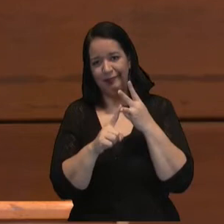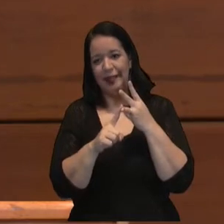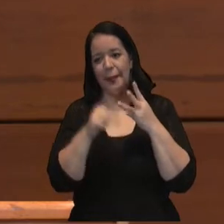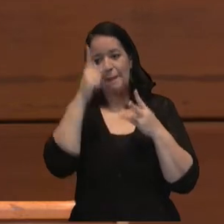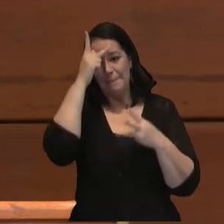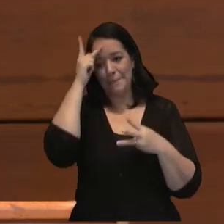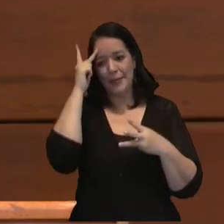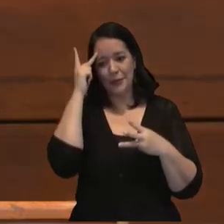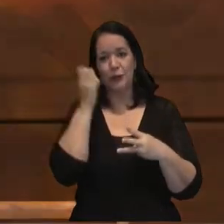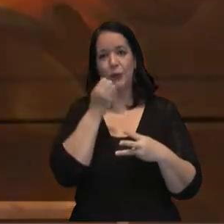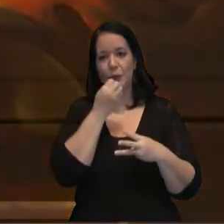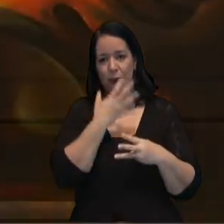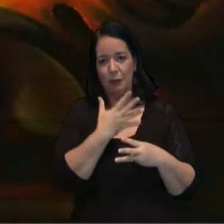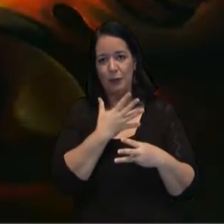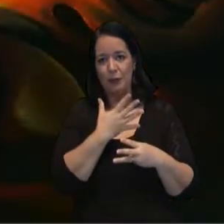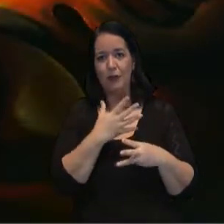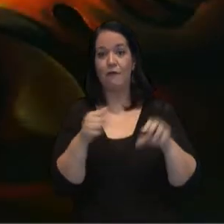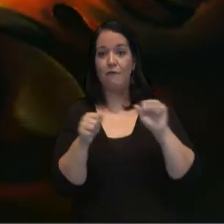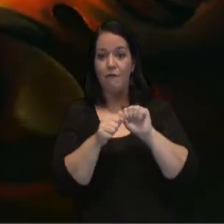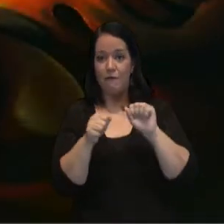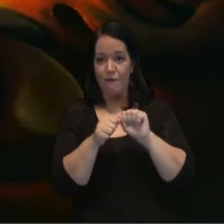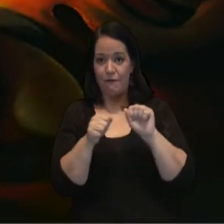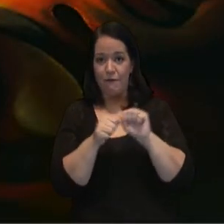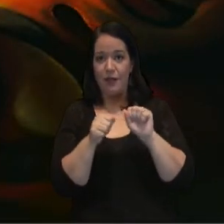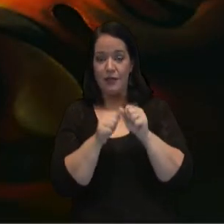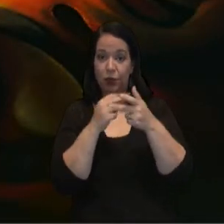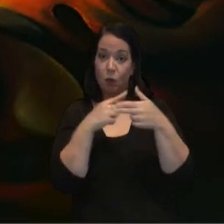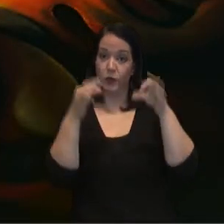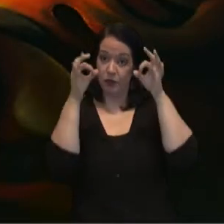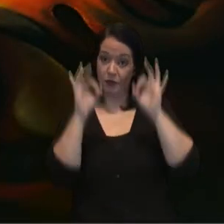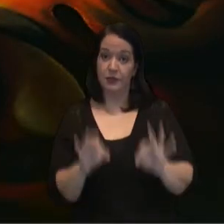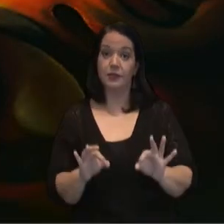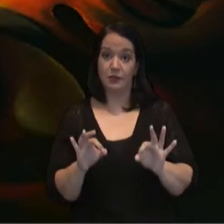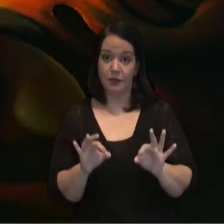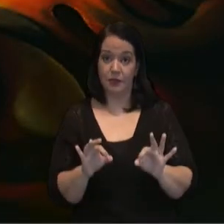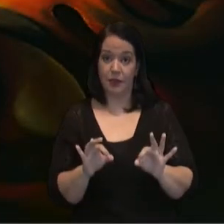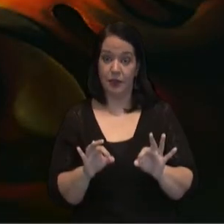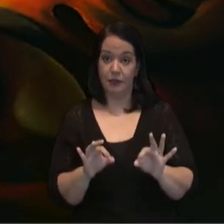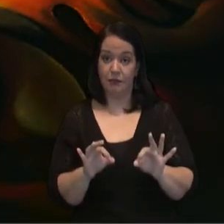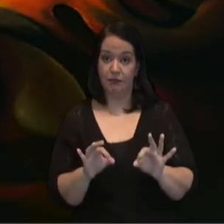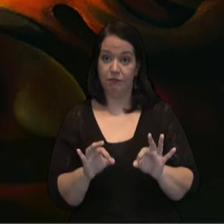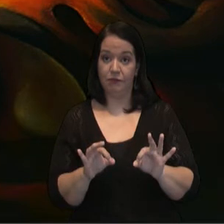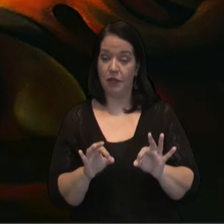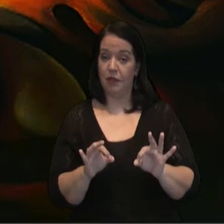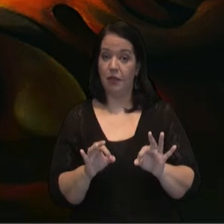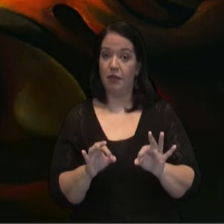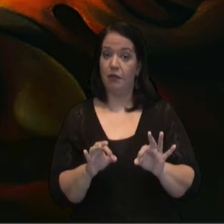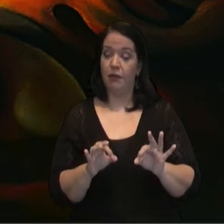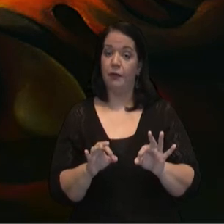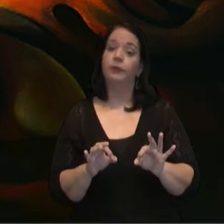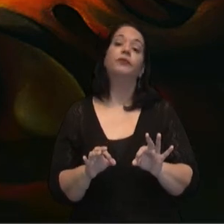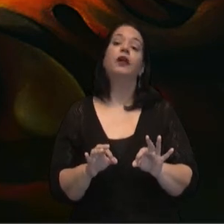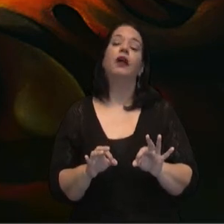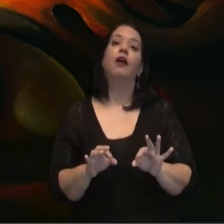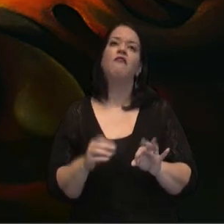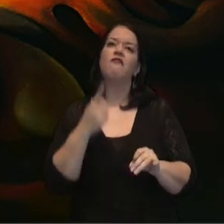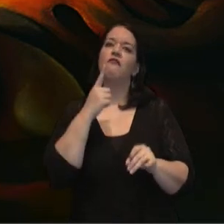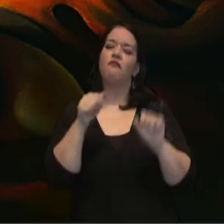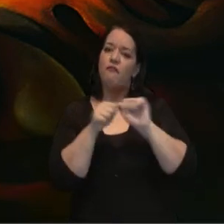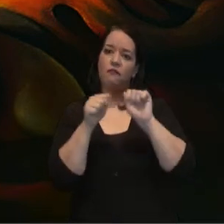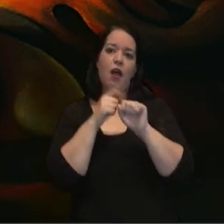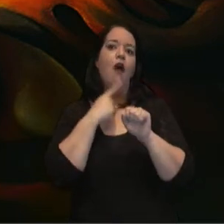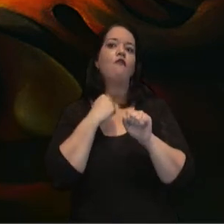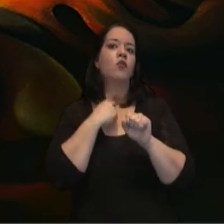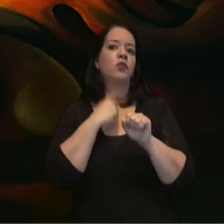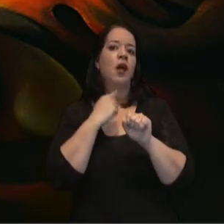fazem o que é correto e não aquilo que gostariam de fazer. Vou repetir.